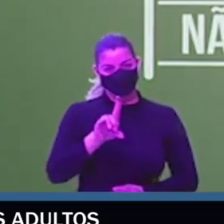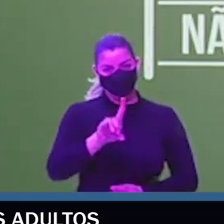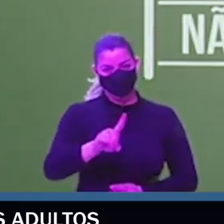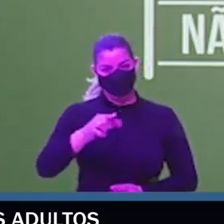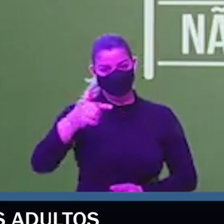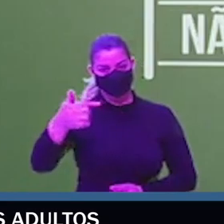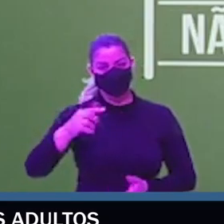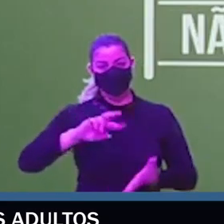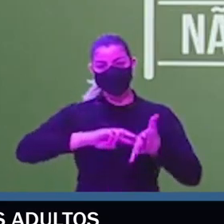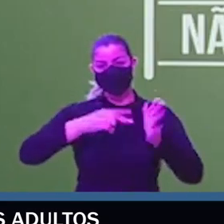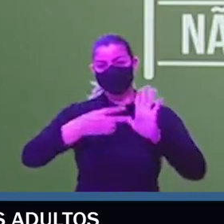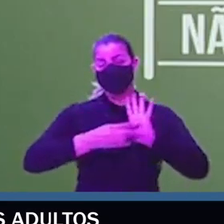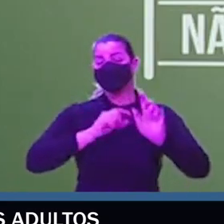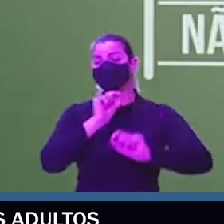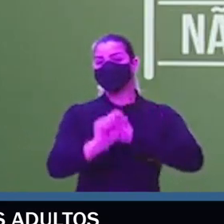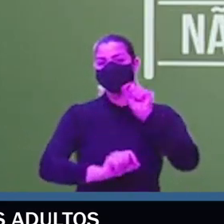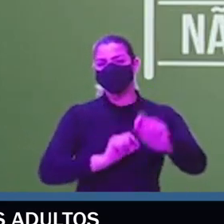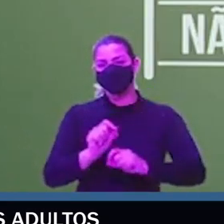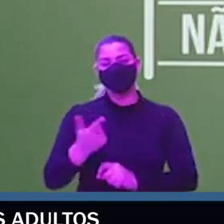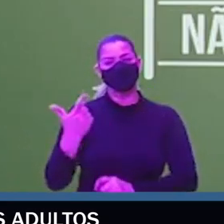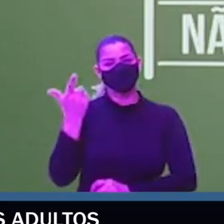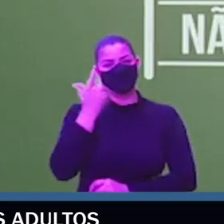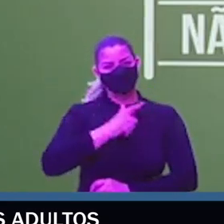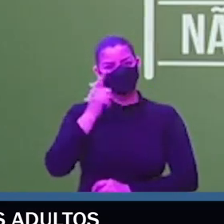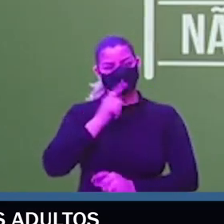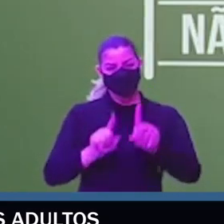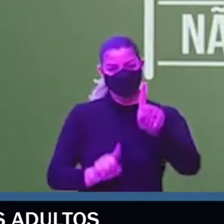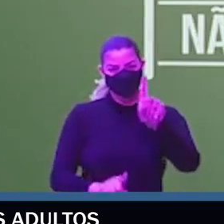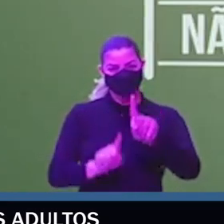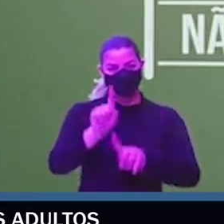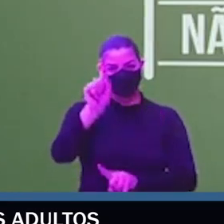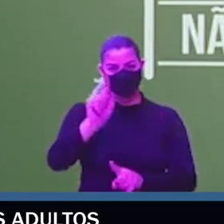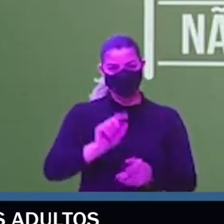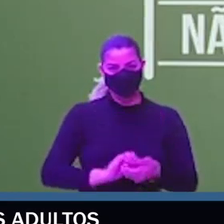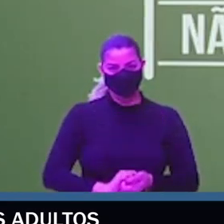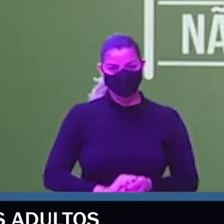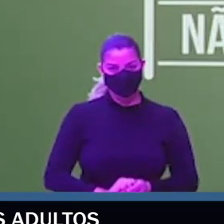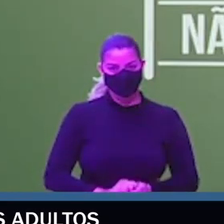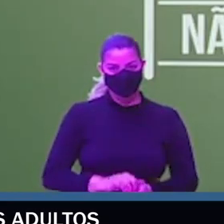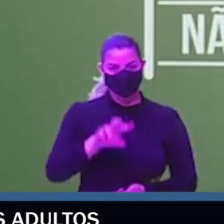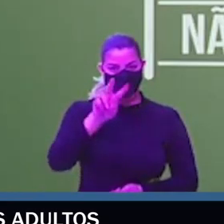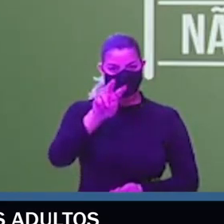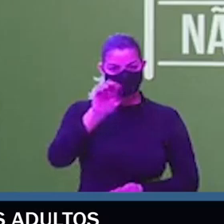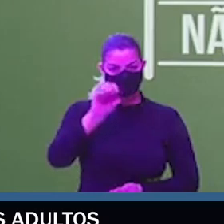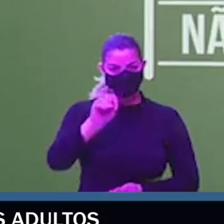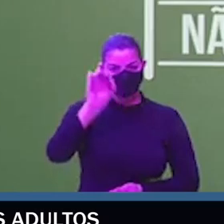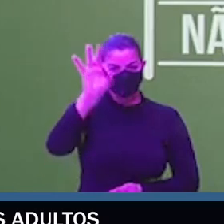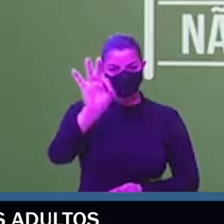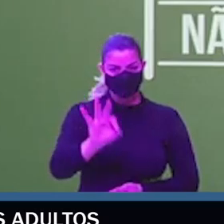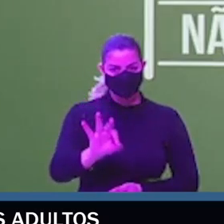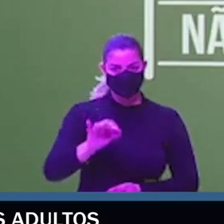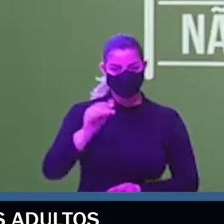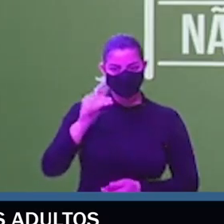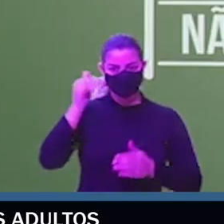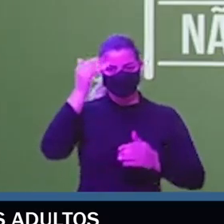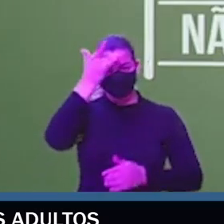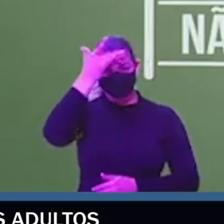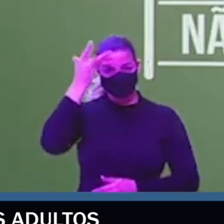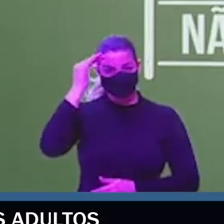significando que nós tenhamos acima de 50 de cinquenta por cento dos adultos